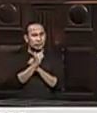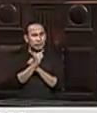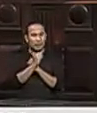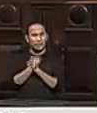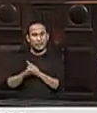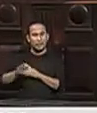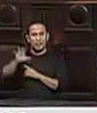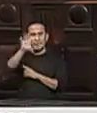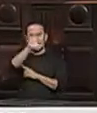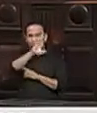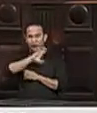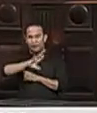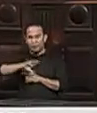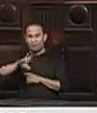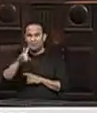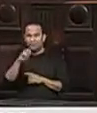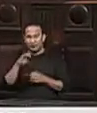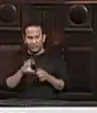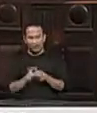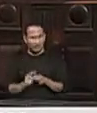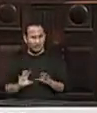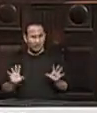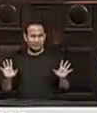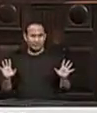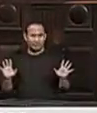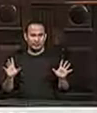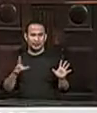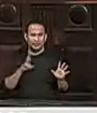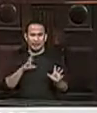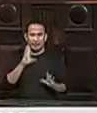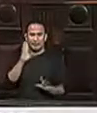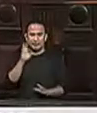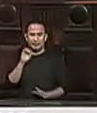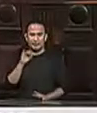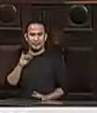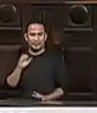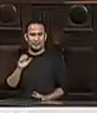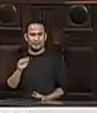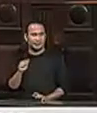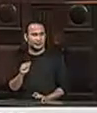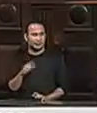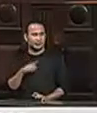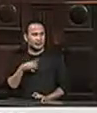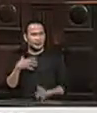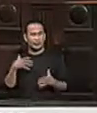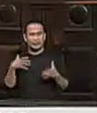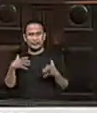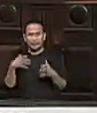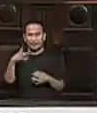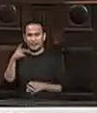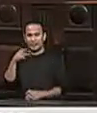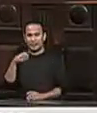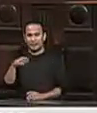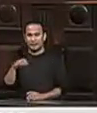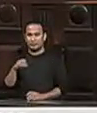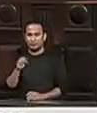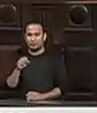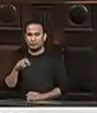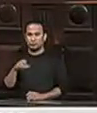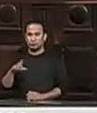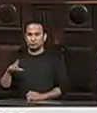vai ficar vulnerável. Nós temos aí a Bahia para ser despoluída, temos o Rio Paraíba do Sul, temos aí um